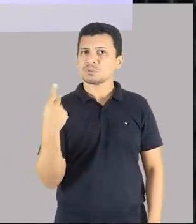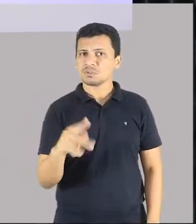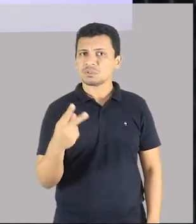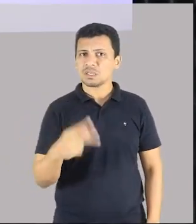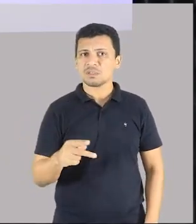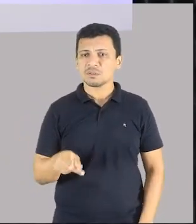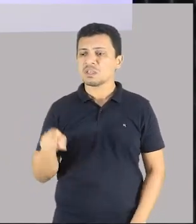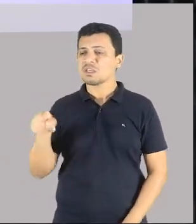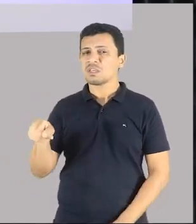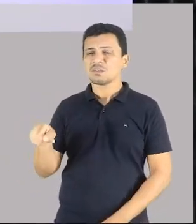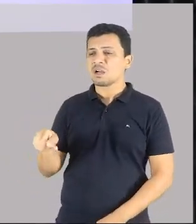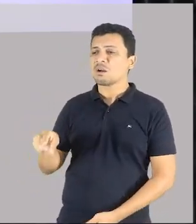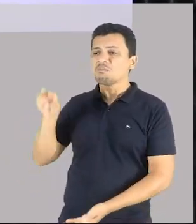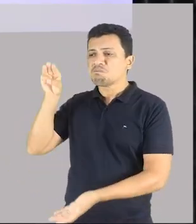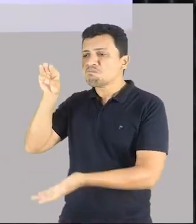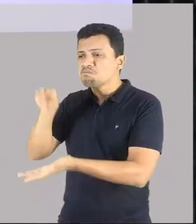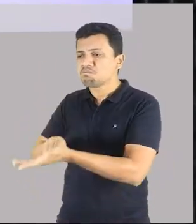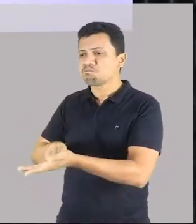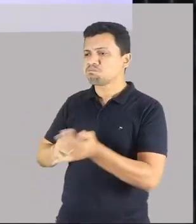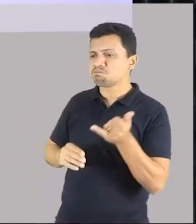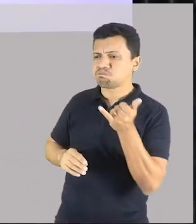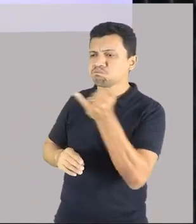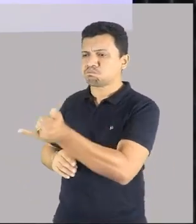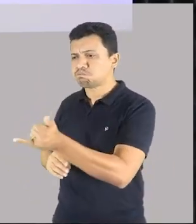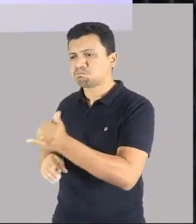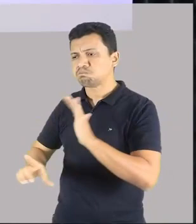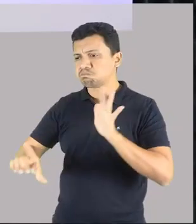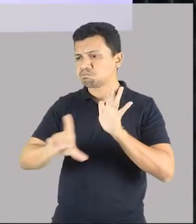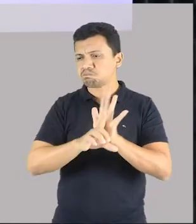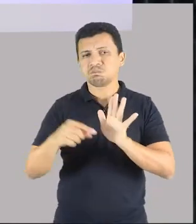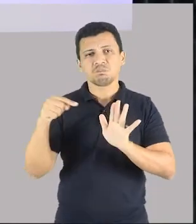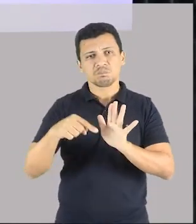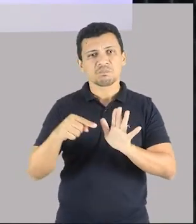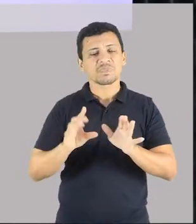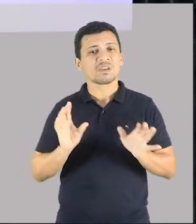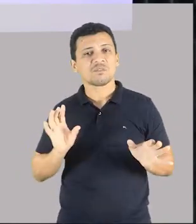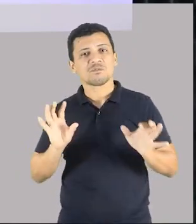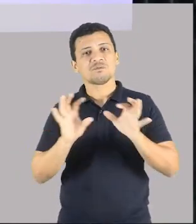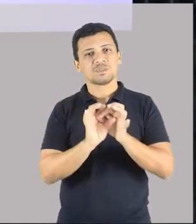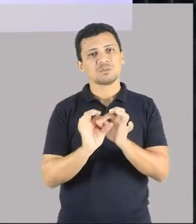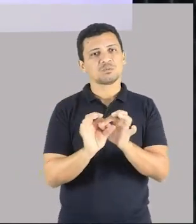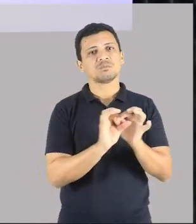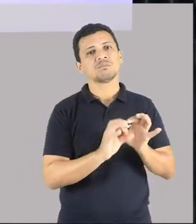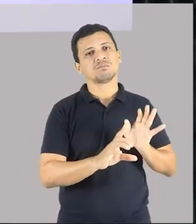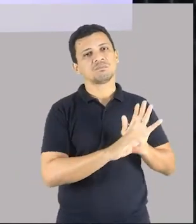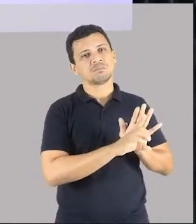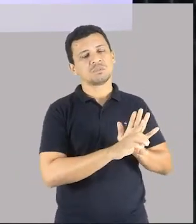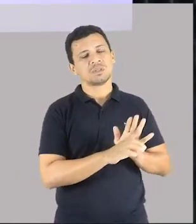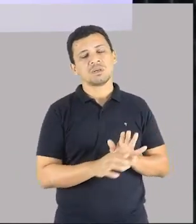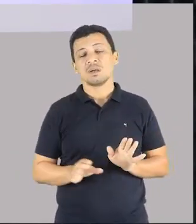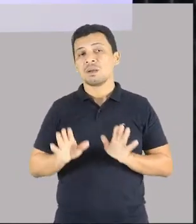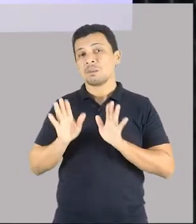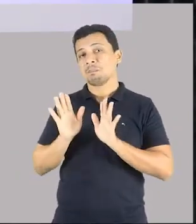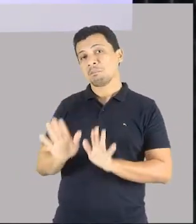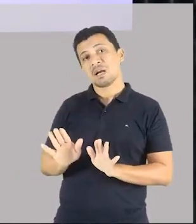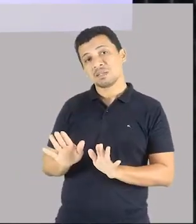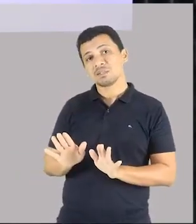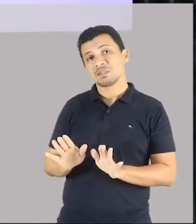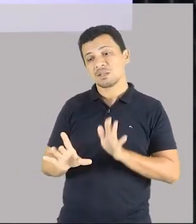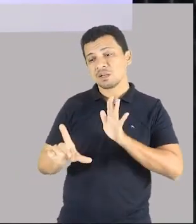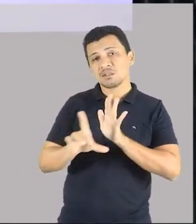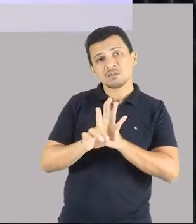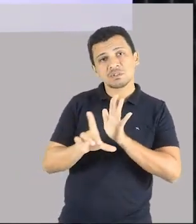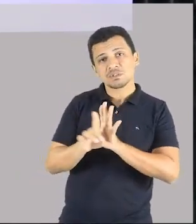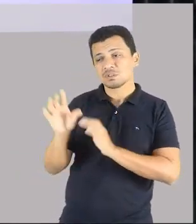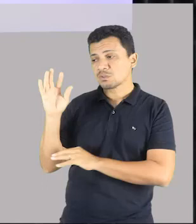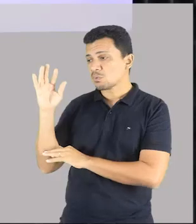e autuar a pessoa. É um ato vinculado, o ato da autuação. Contudo, a própria legislação